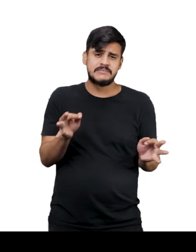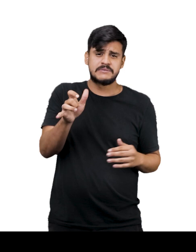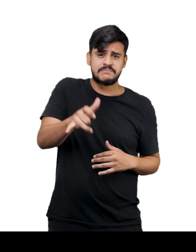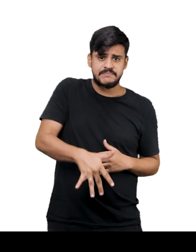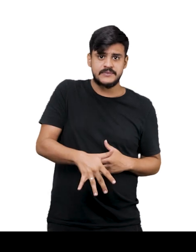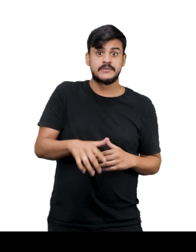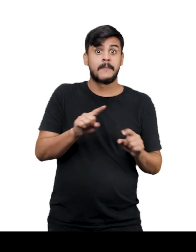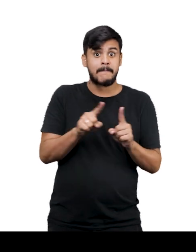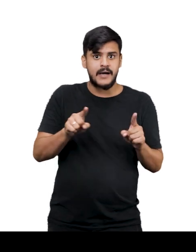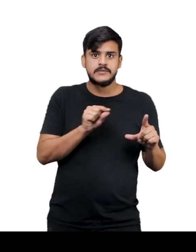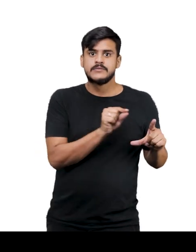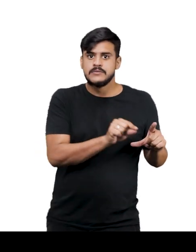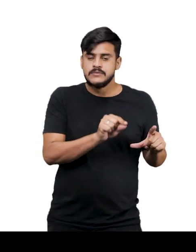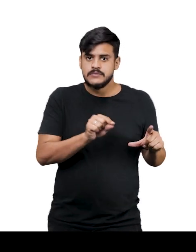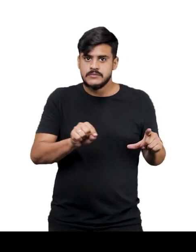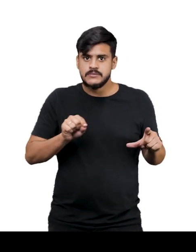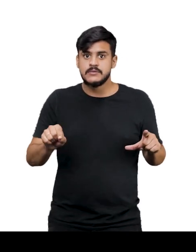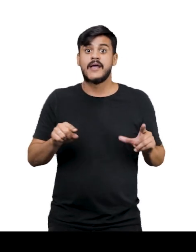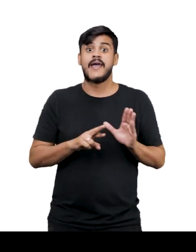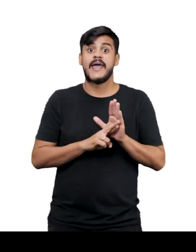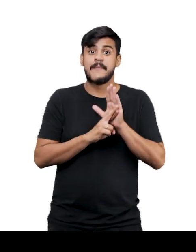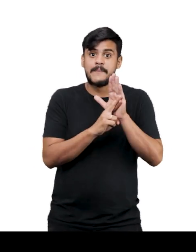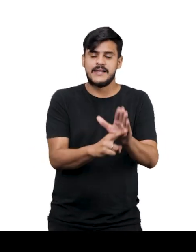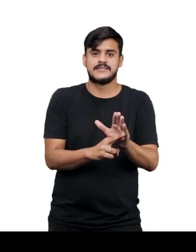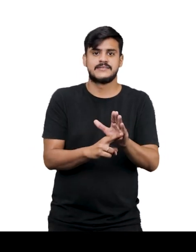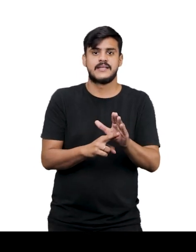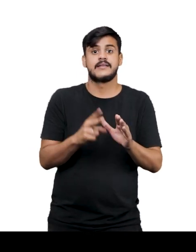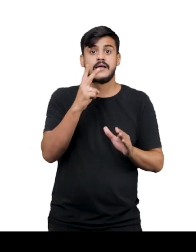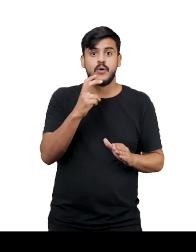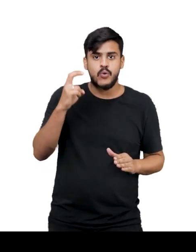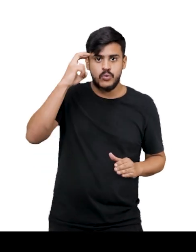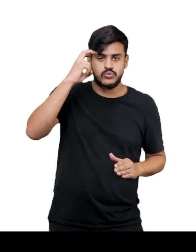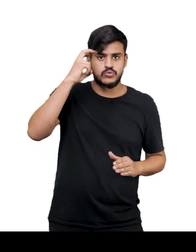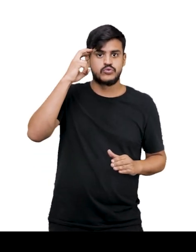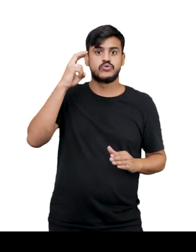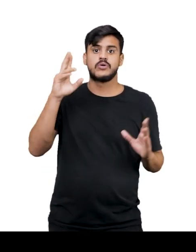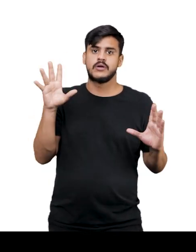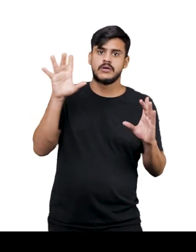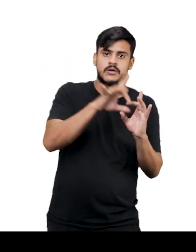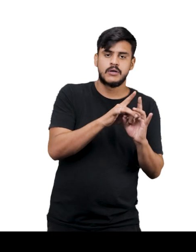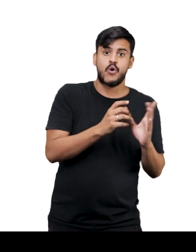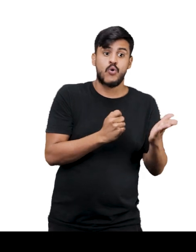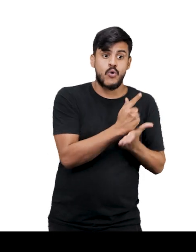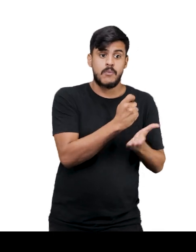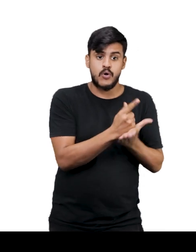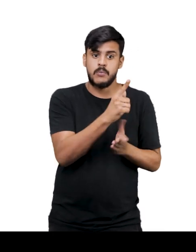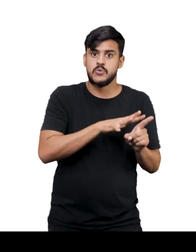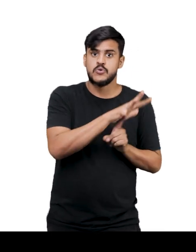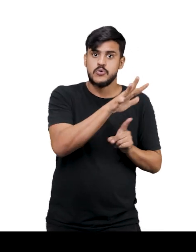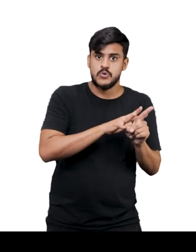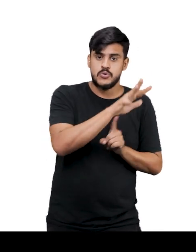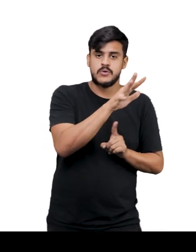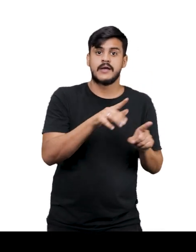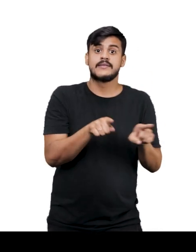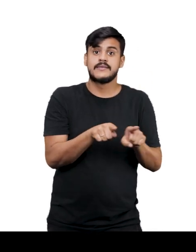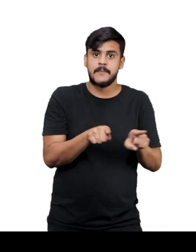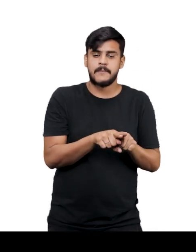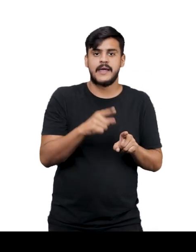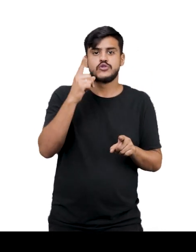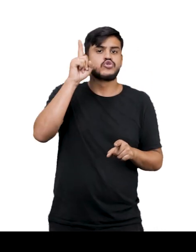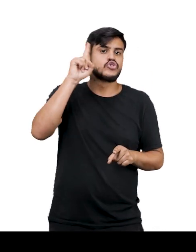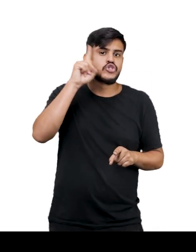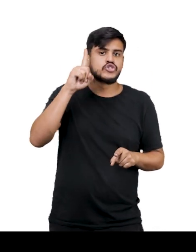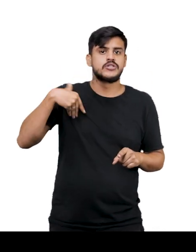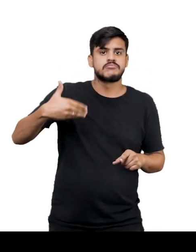Apesar da aparente banalidade, esses artigos curiosos representam um fenômeno cultural ligado ao consumo de